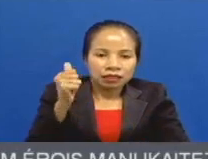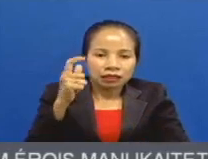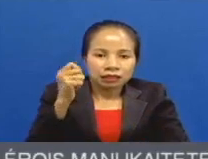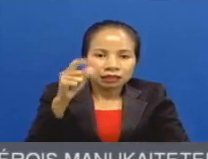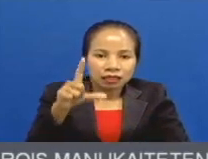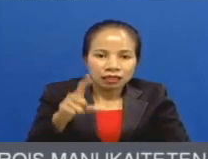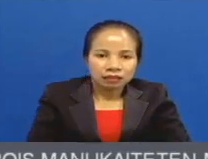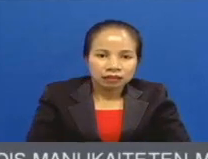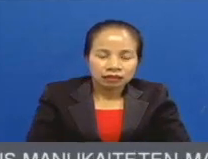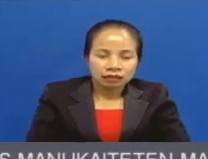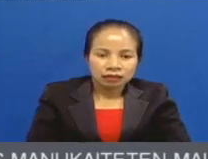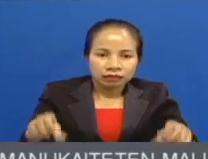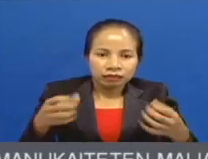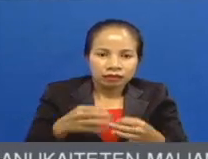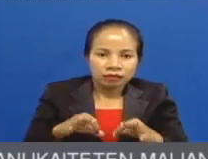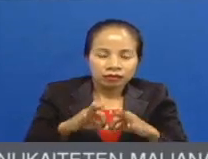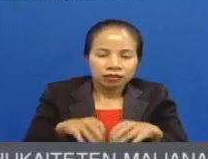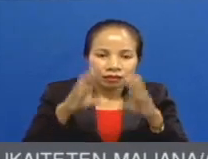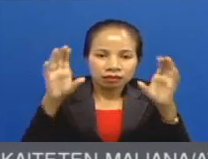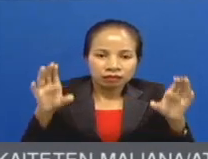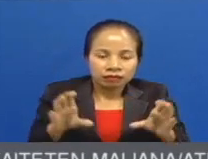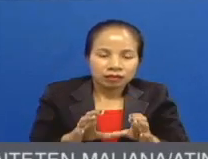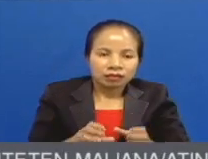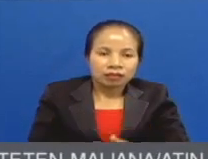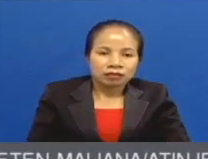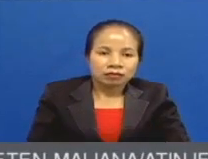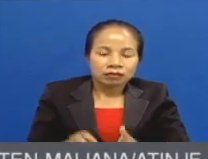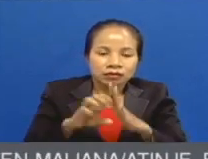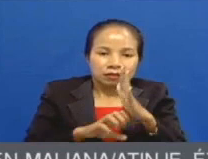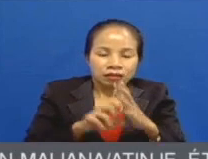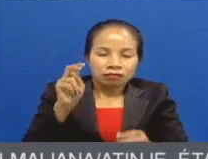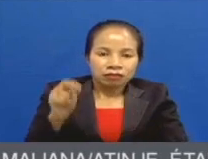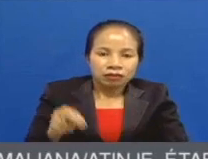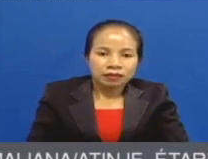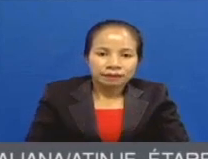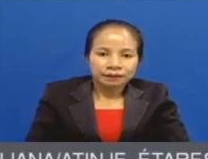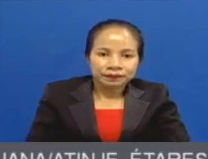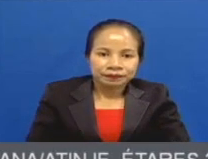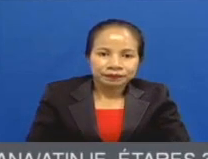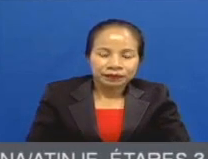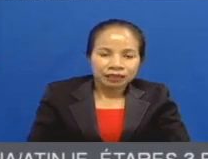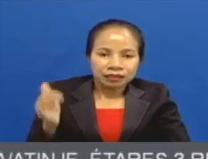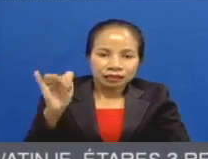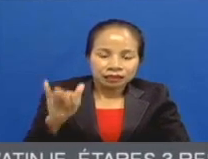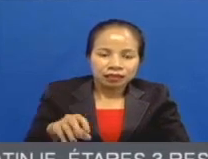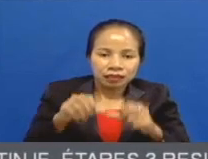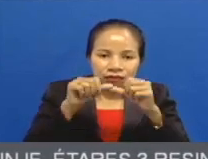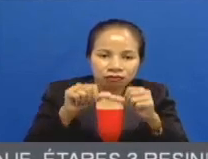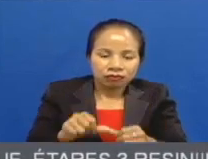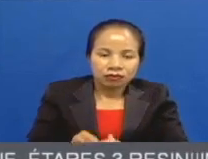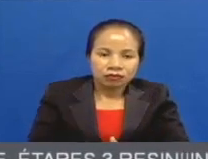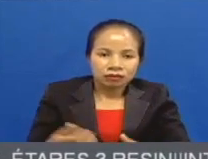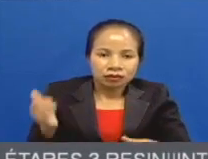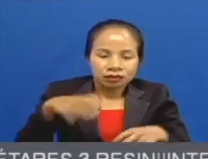um serviço importante, certificado e né, reconhecimento do Estado linha, né, será rai a continua ser